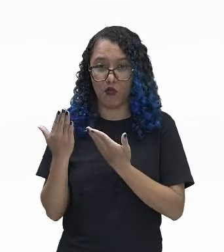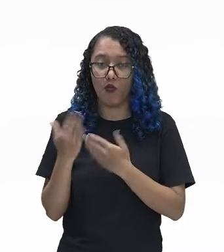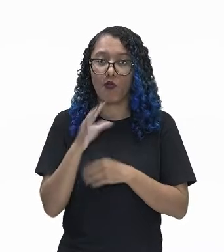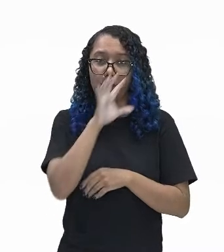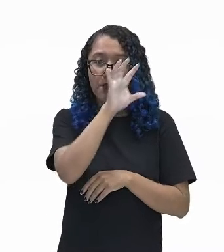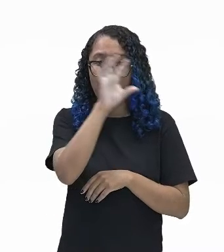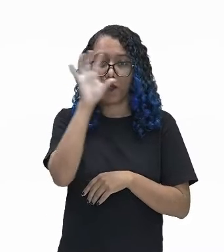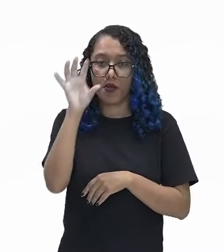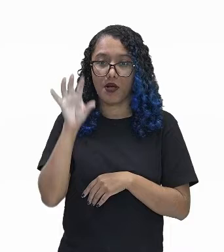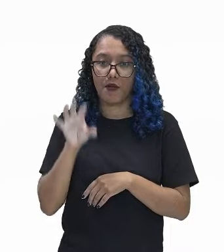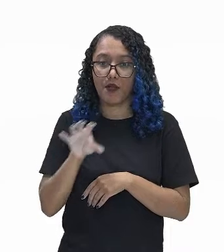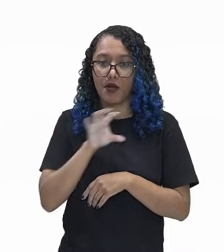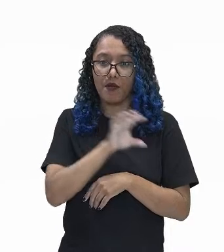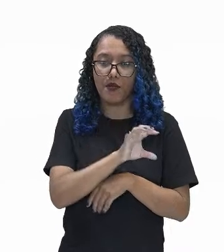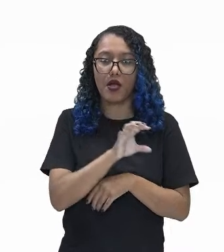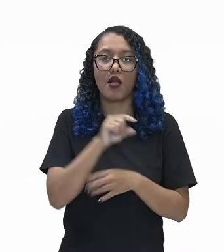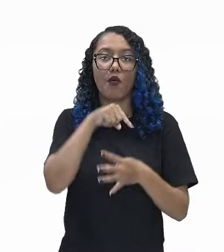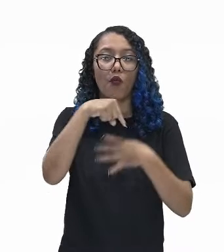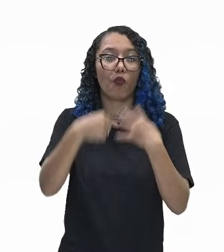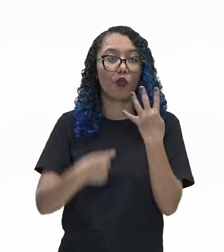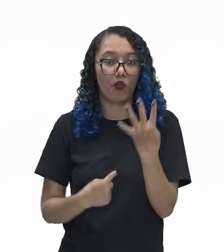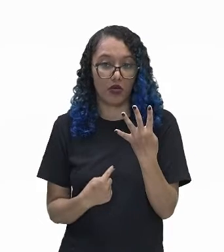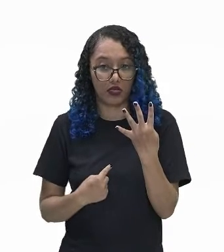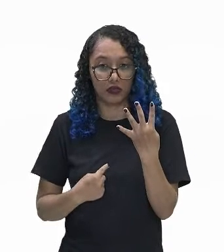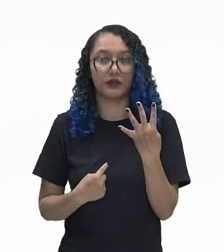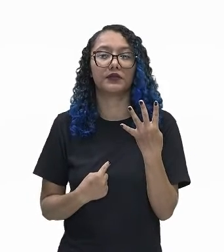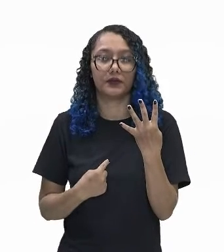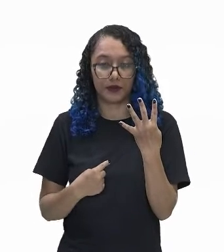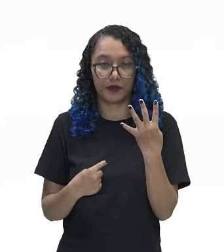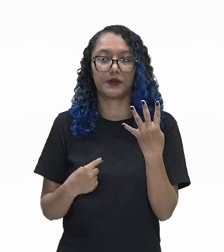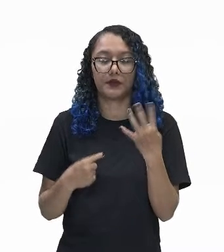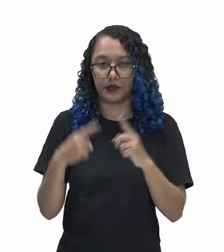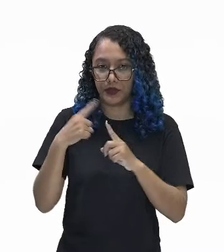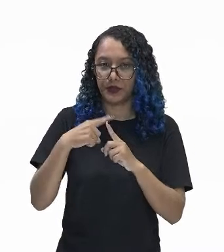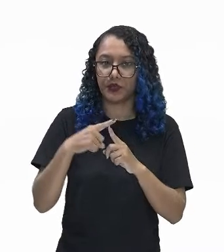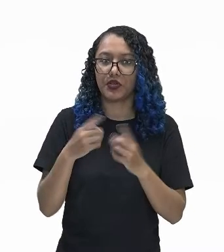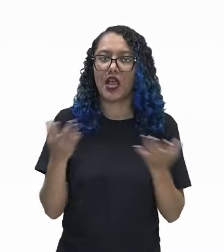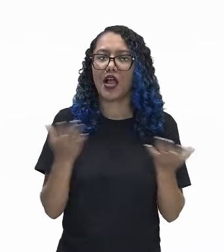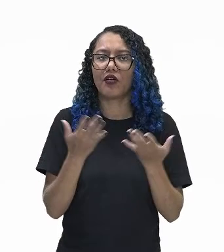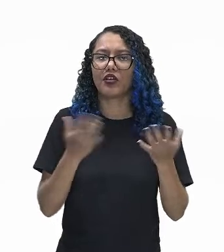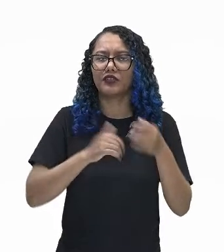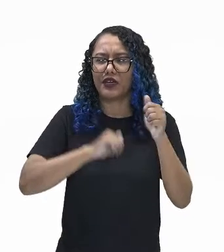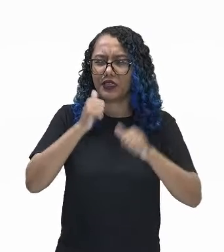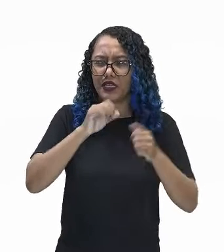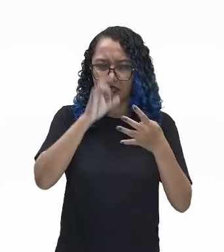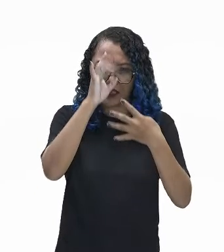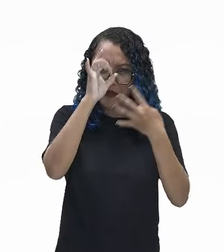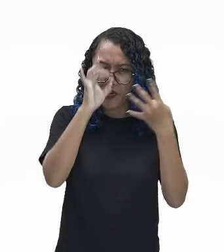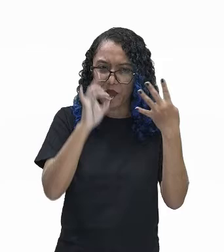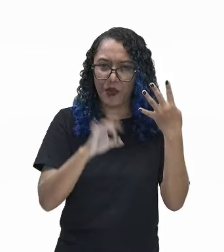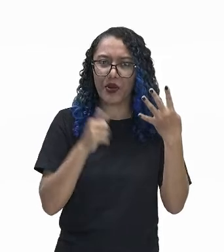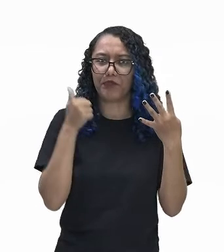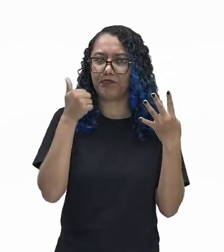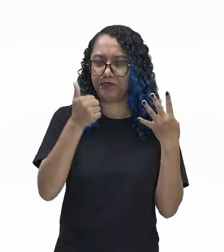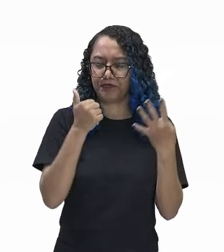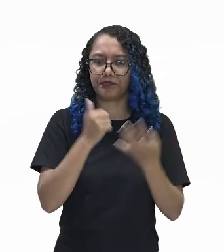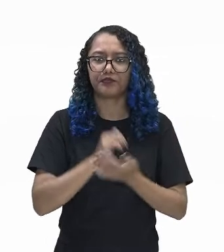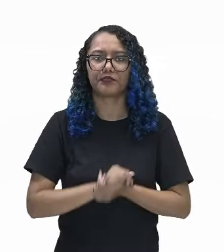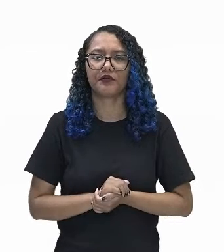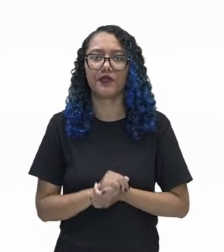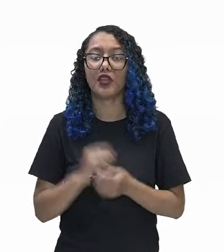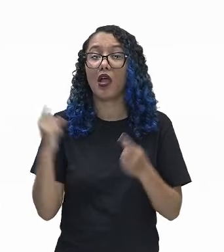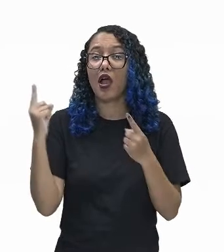Então, são 4 tipos de variação linguística. Agora, vamos ver cada uma delas, tá bom? Então, vejam aí a